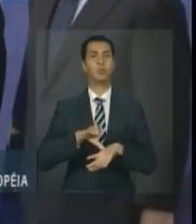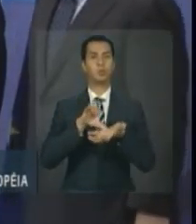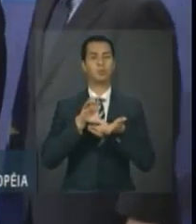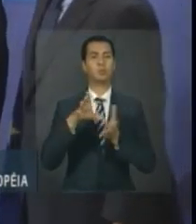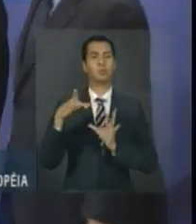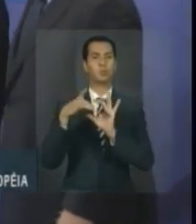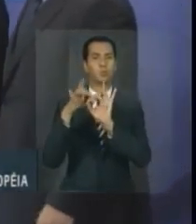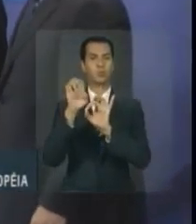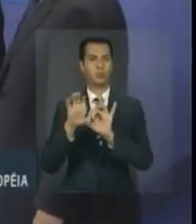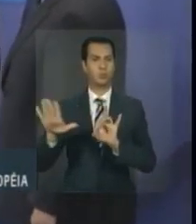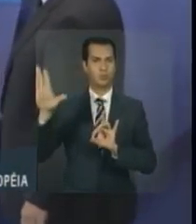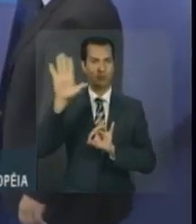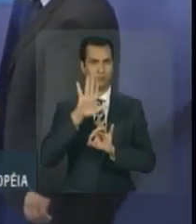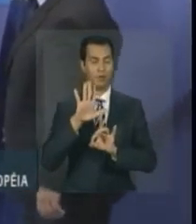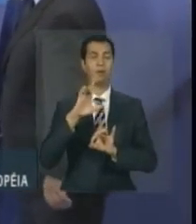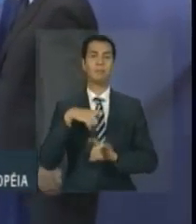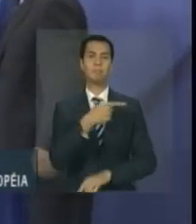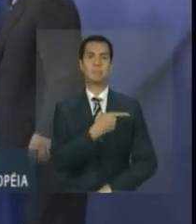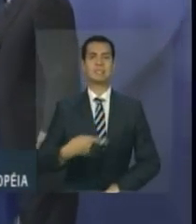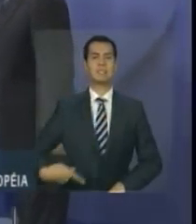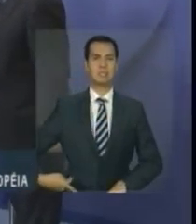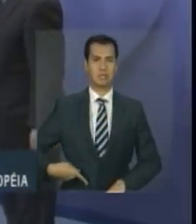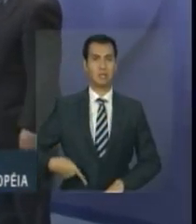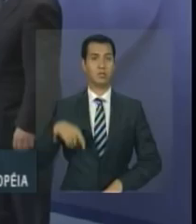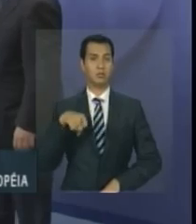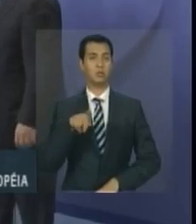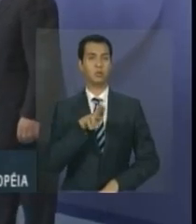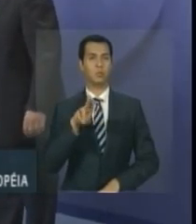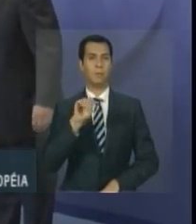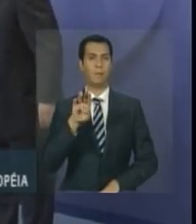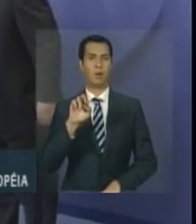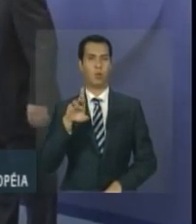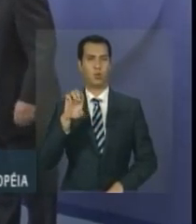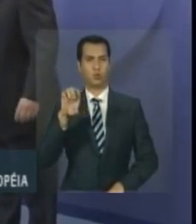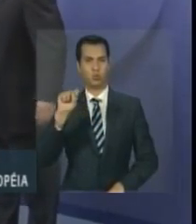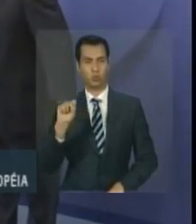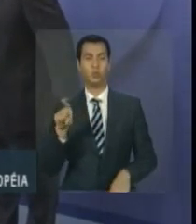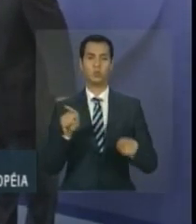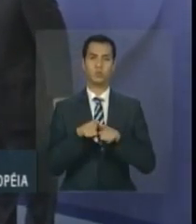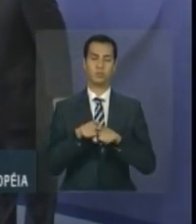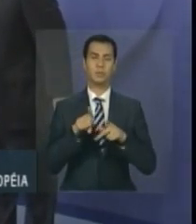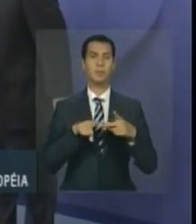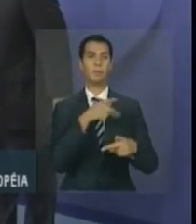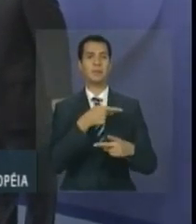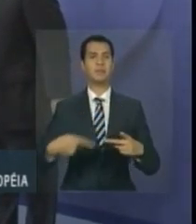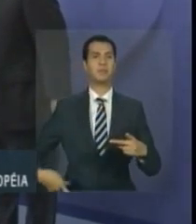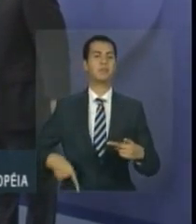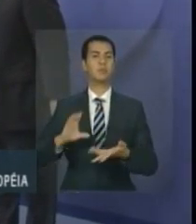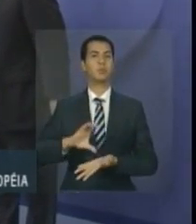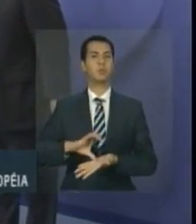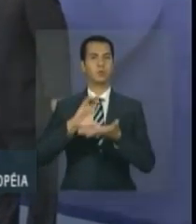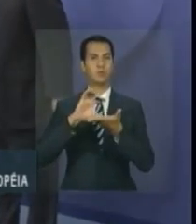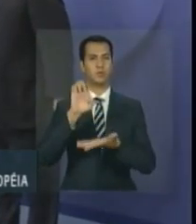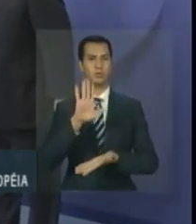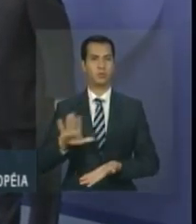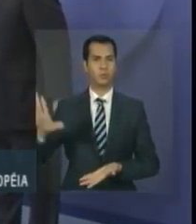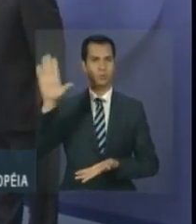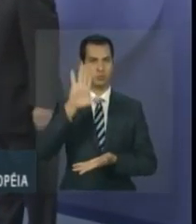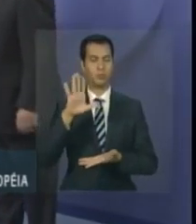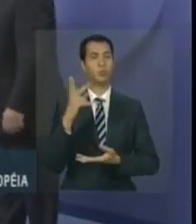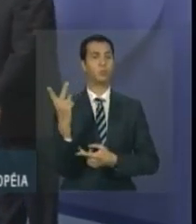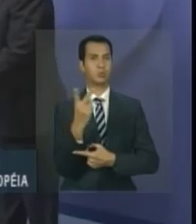temas de interesse global, como a crise financeira internacional, desenvolvimento sustentável e a questão Israel-Palestina.